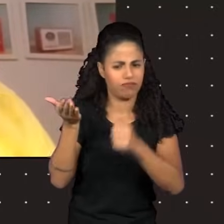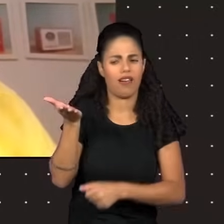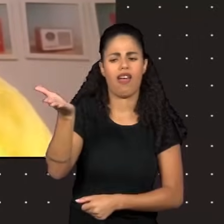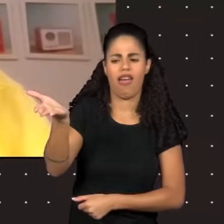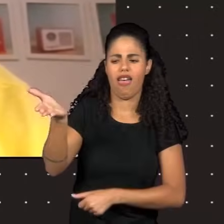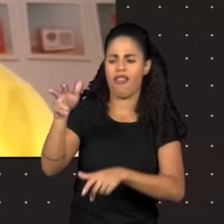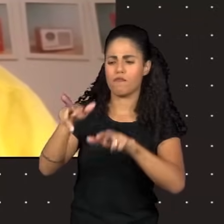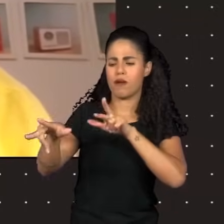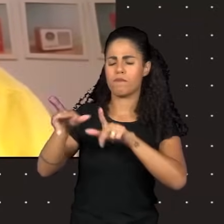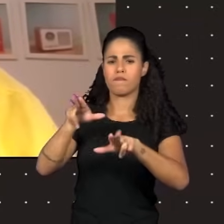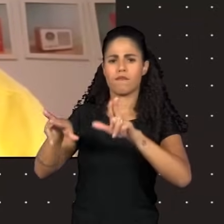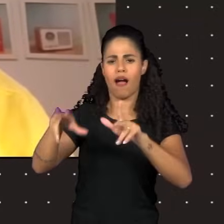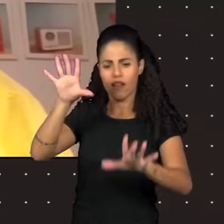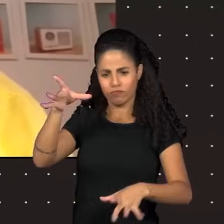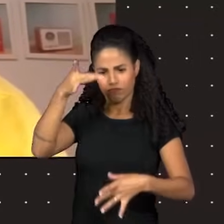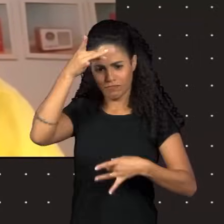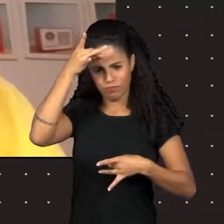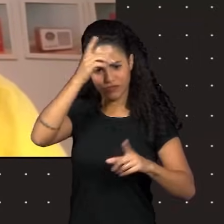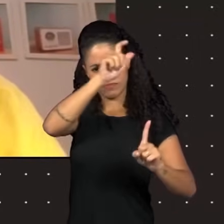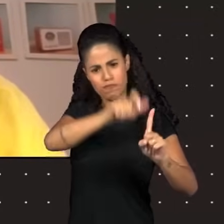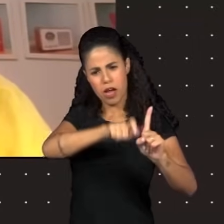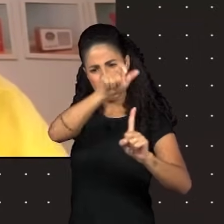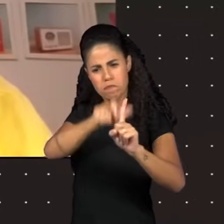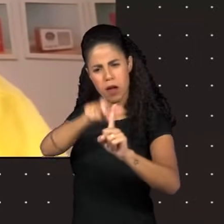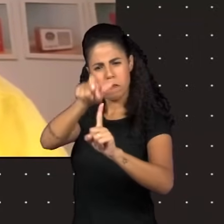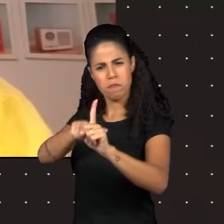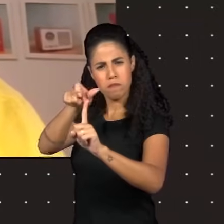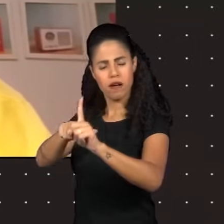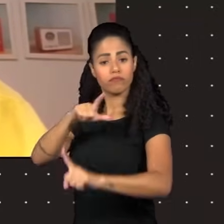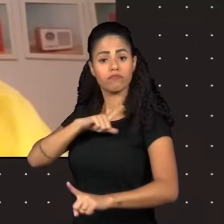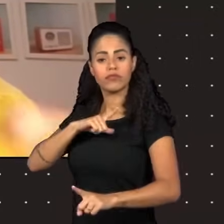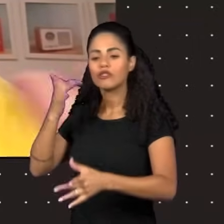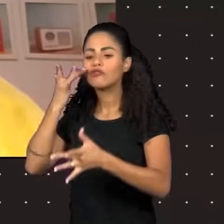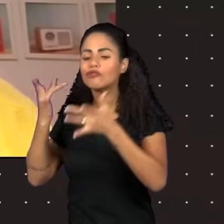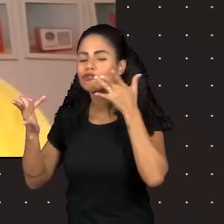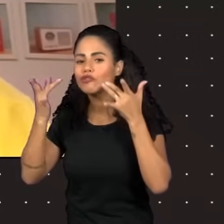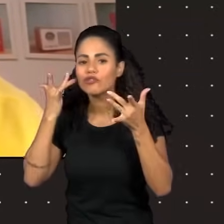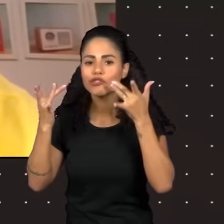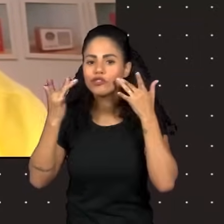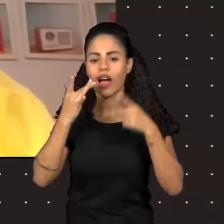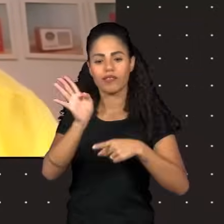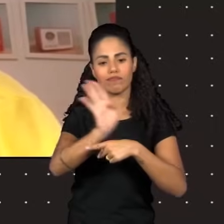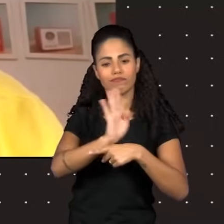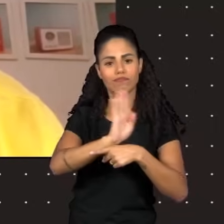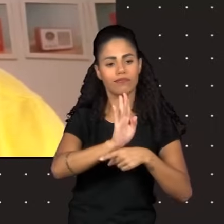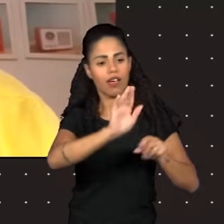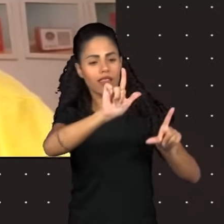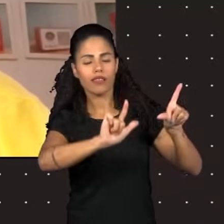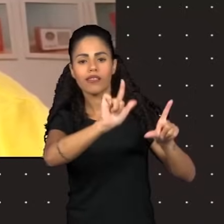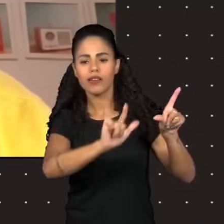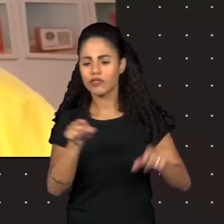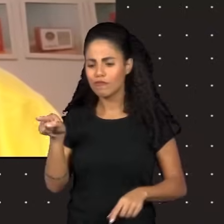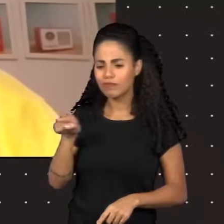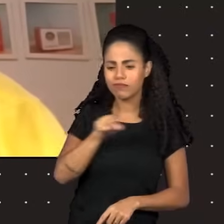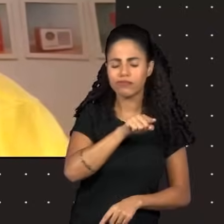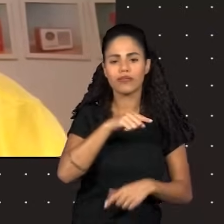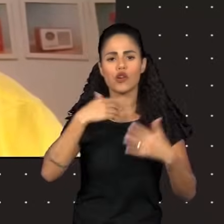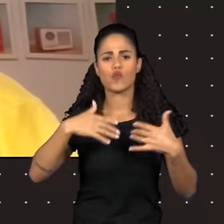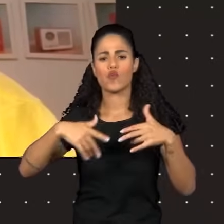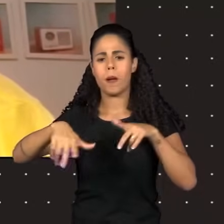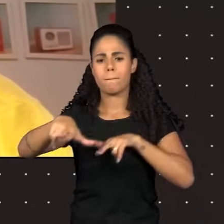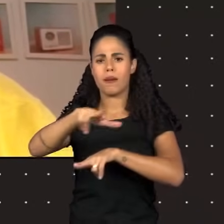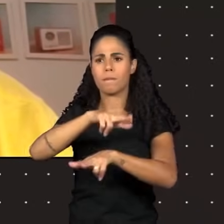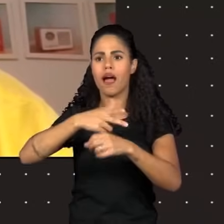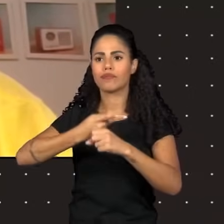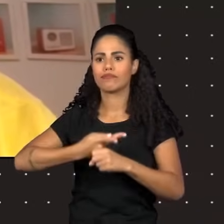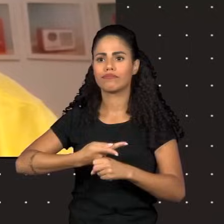diversidade de interpretações no cinema, no teatro, na televisão, no nosso país, foi por diversas vezes